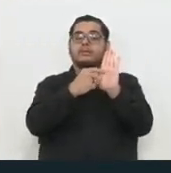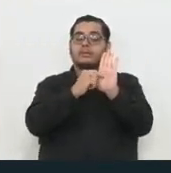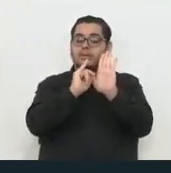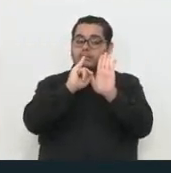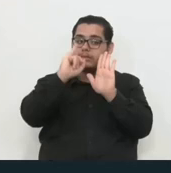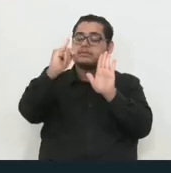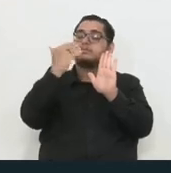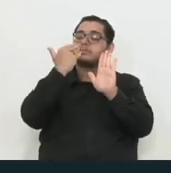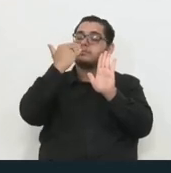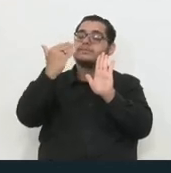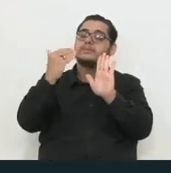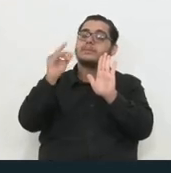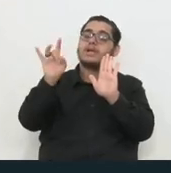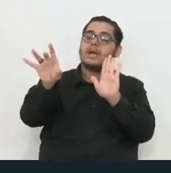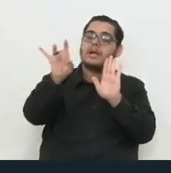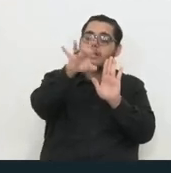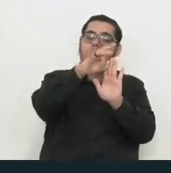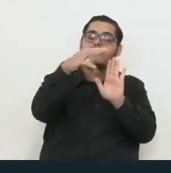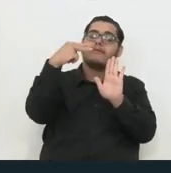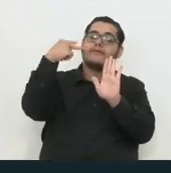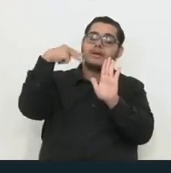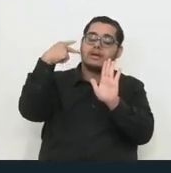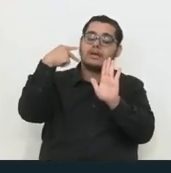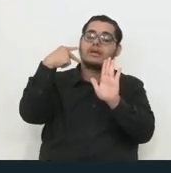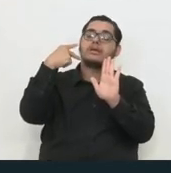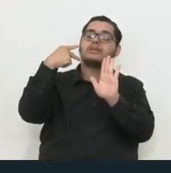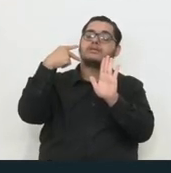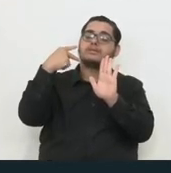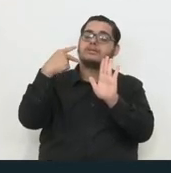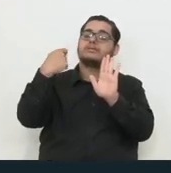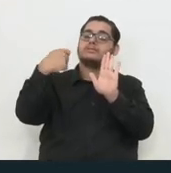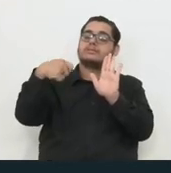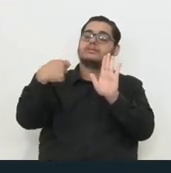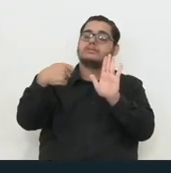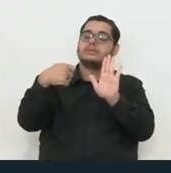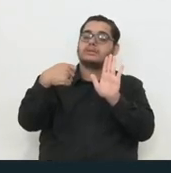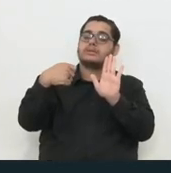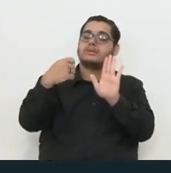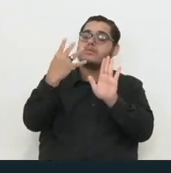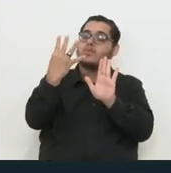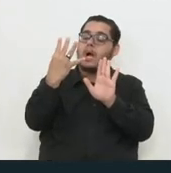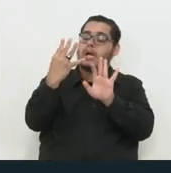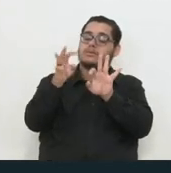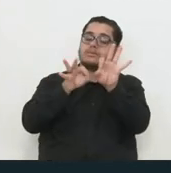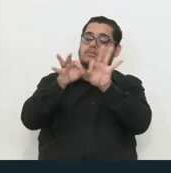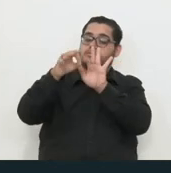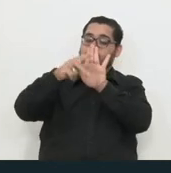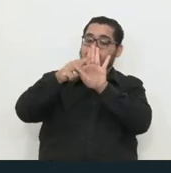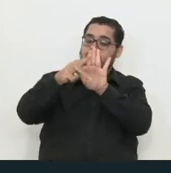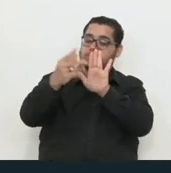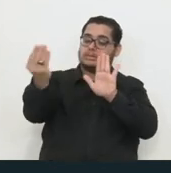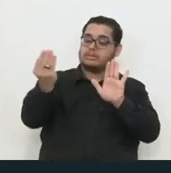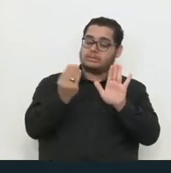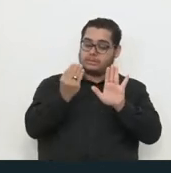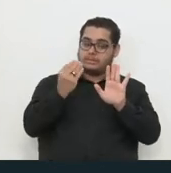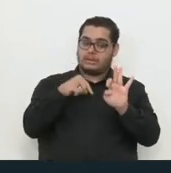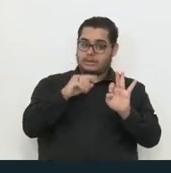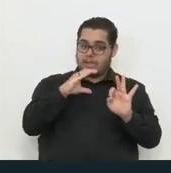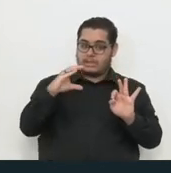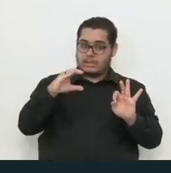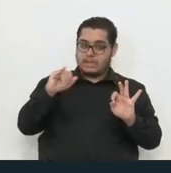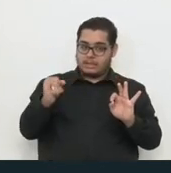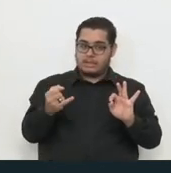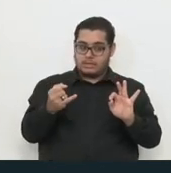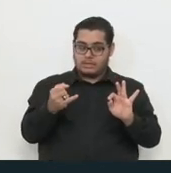vocês vereadores que indicassem quatro projetos tendo em vista dois projetos